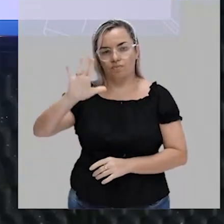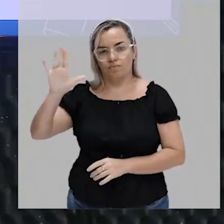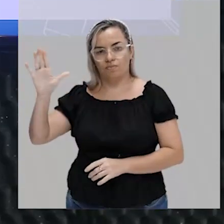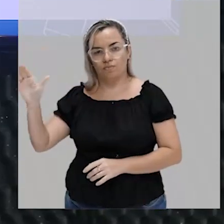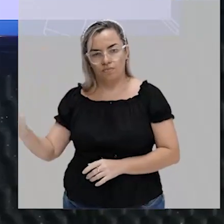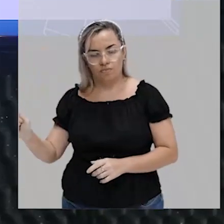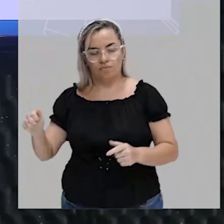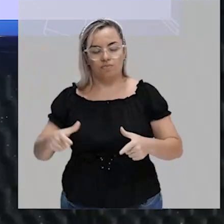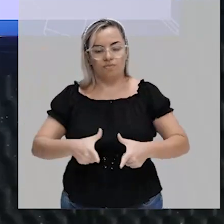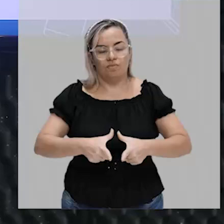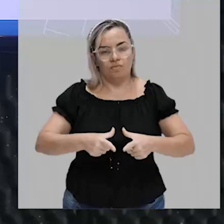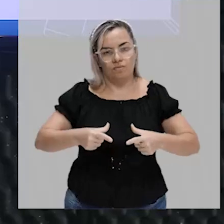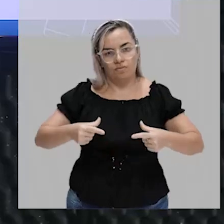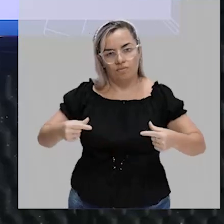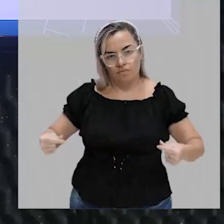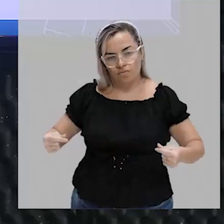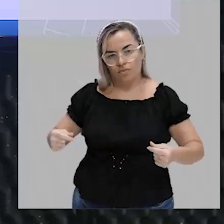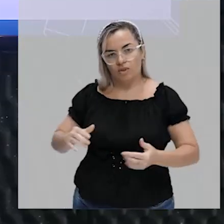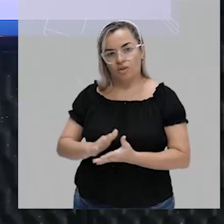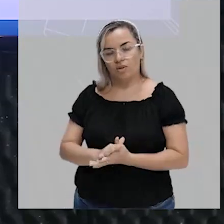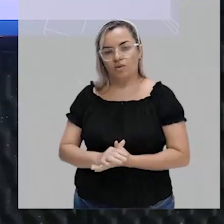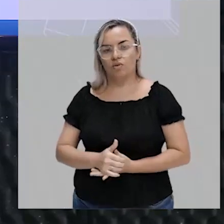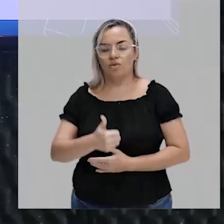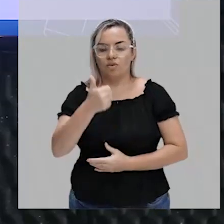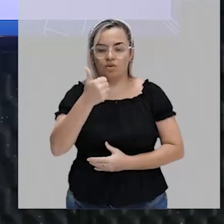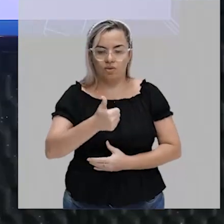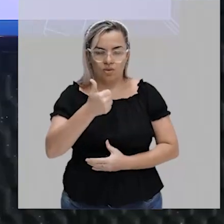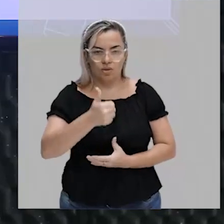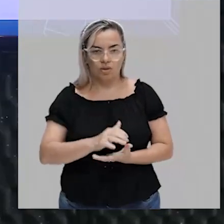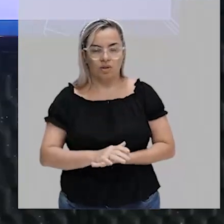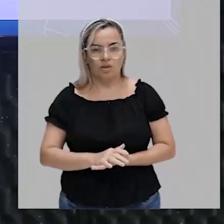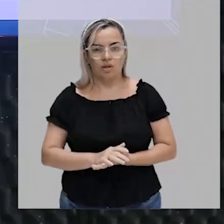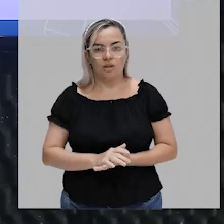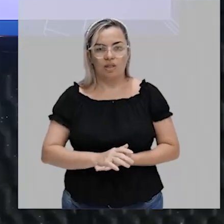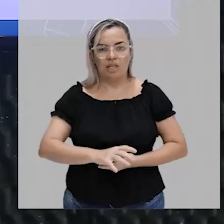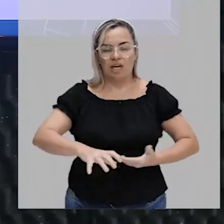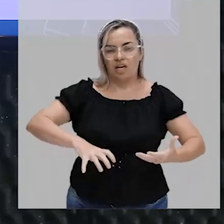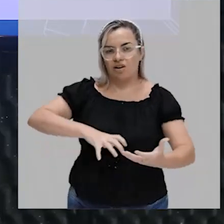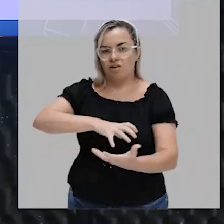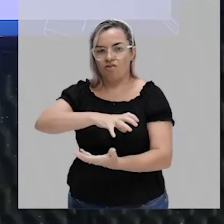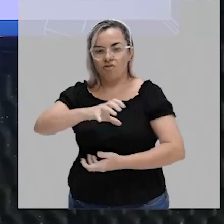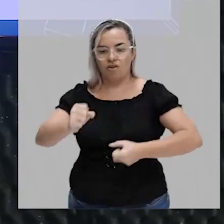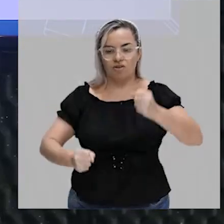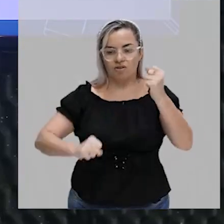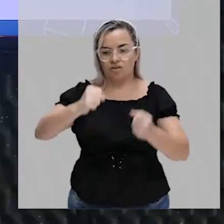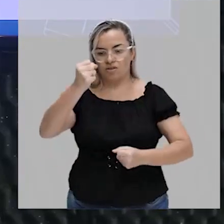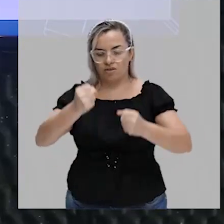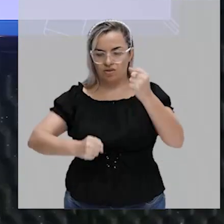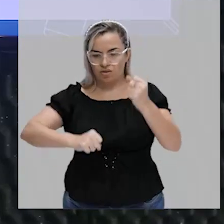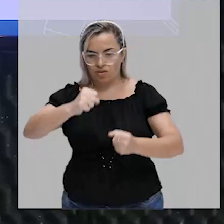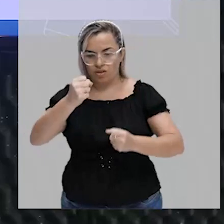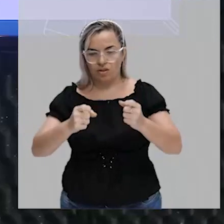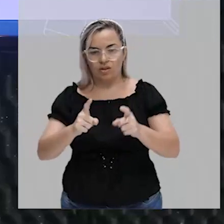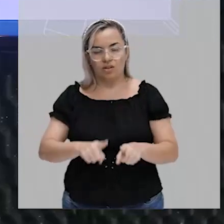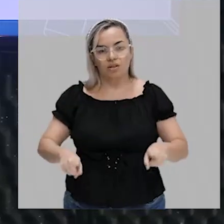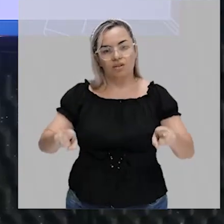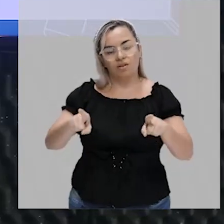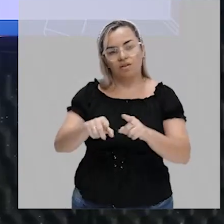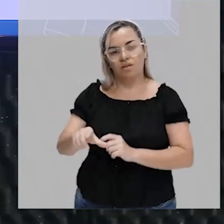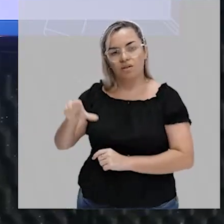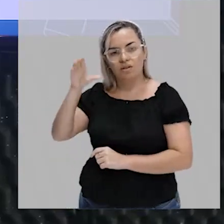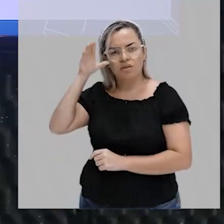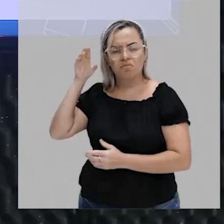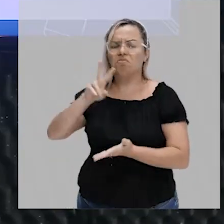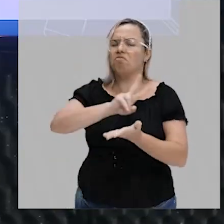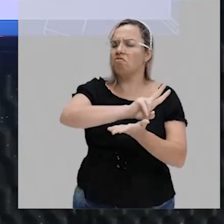aí precursores da terceira revolução industrial. E hoje tu tem também a China. E tu tem então várias lideranças globais.